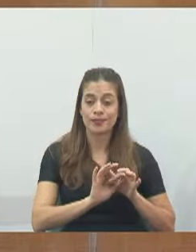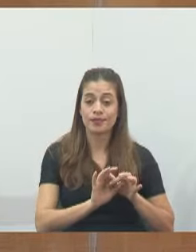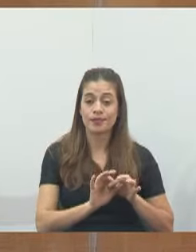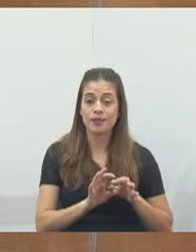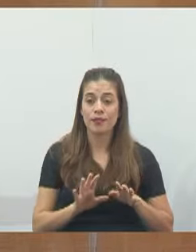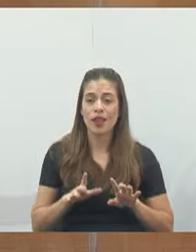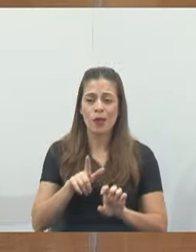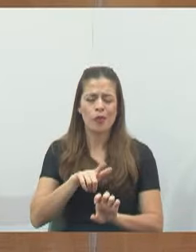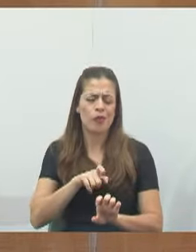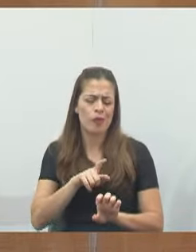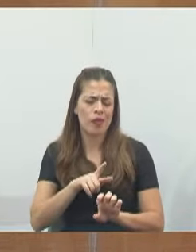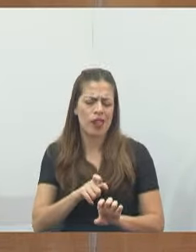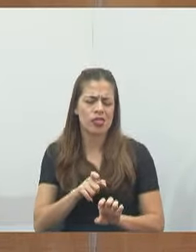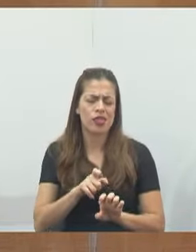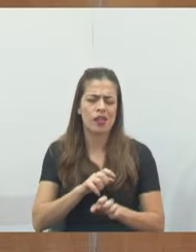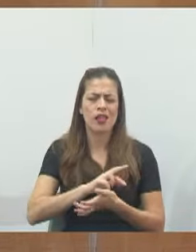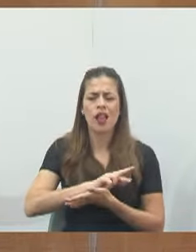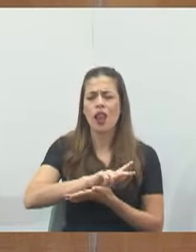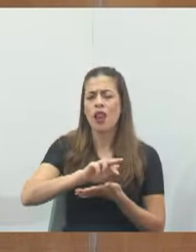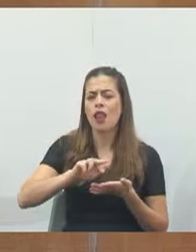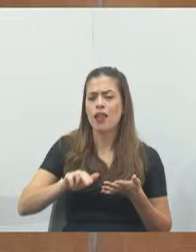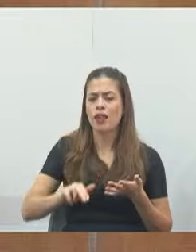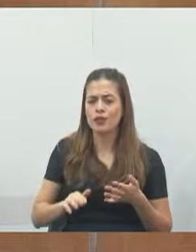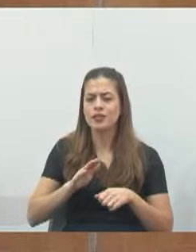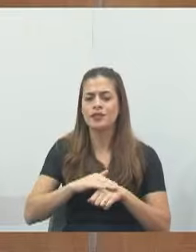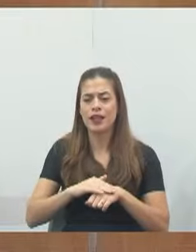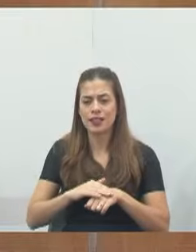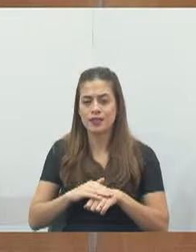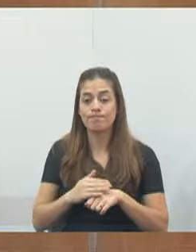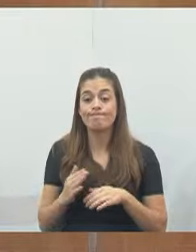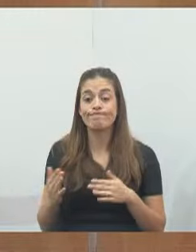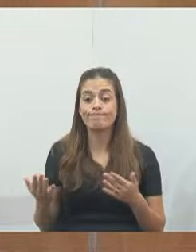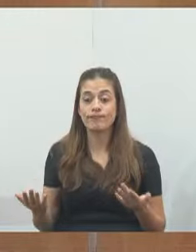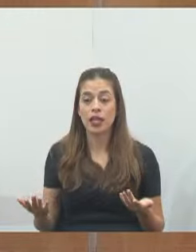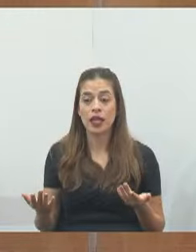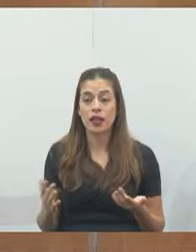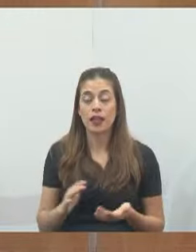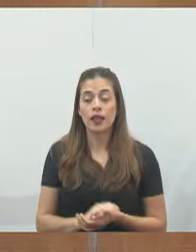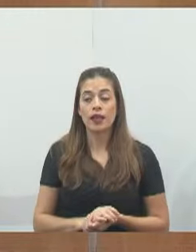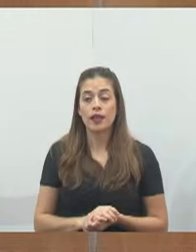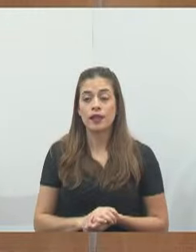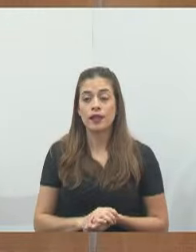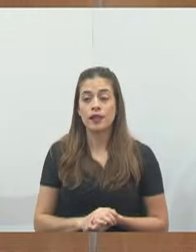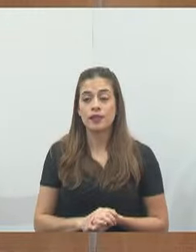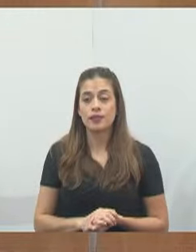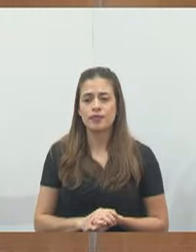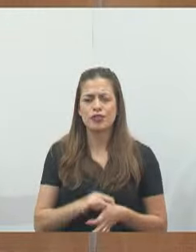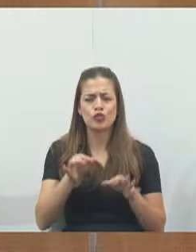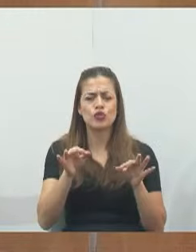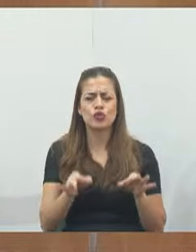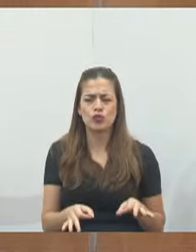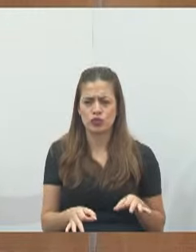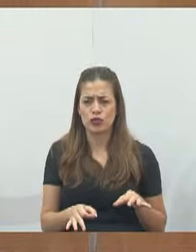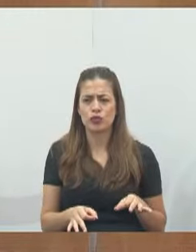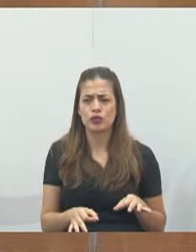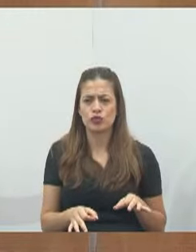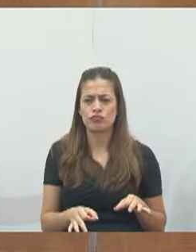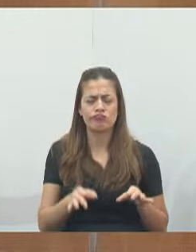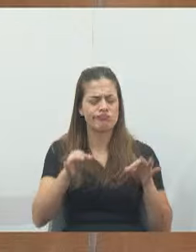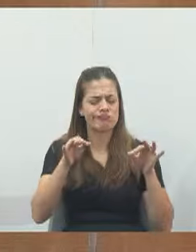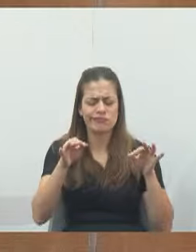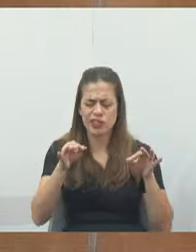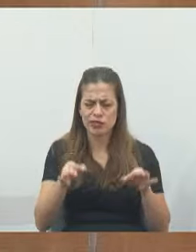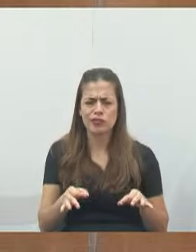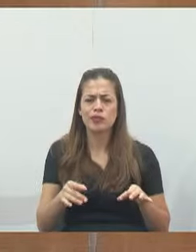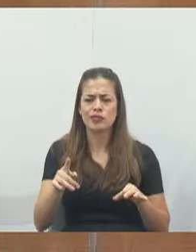pelo empreendedorismo, pelas coisas que realizam. E aí, nada mais do que justo. Sabe, nada mais